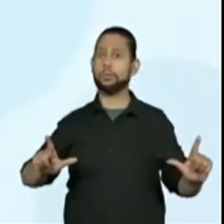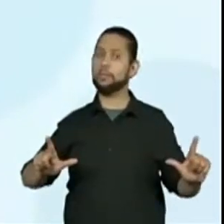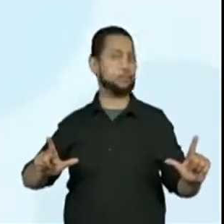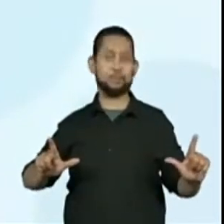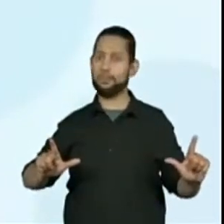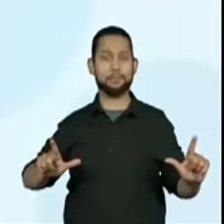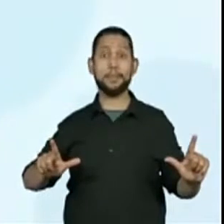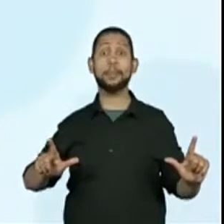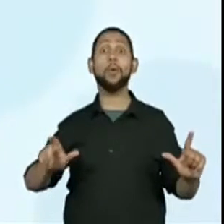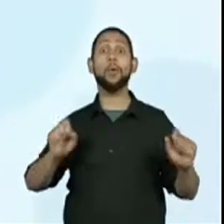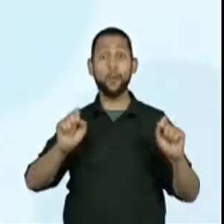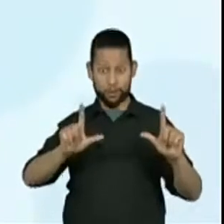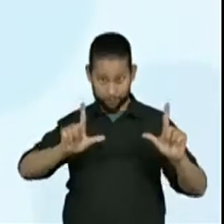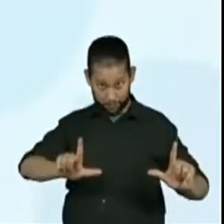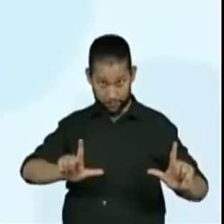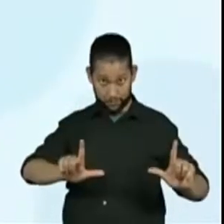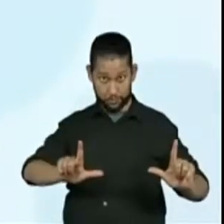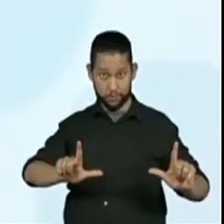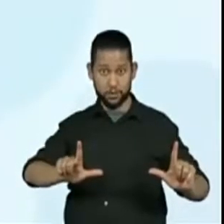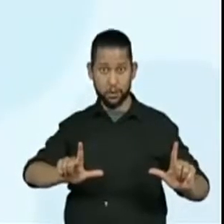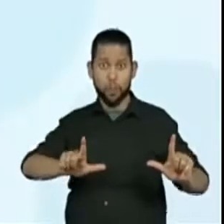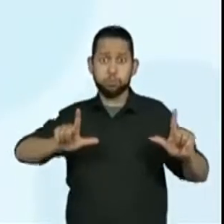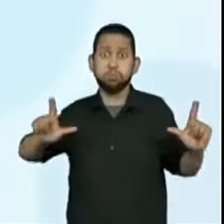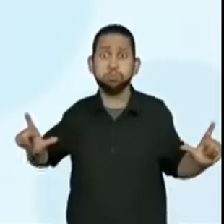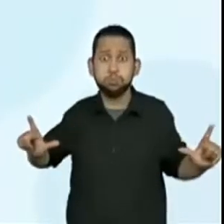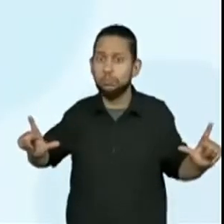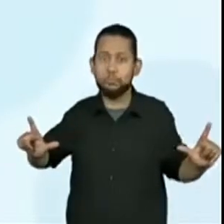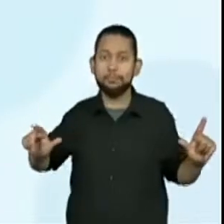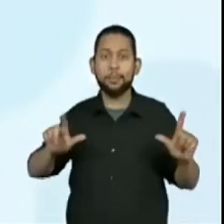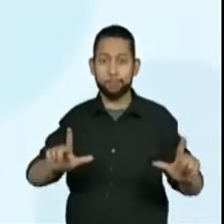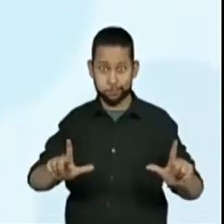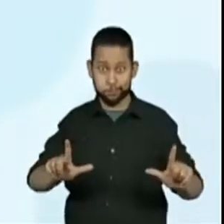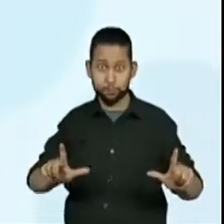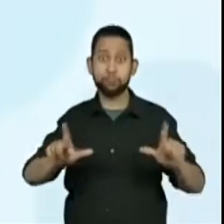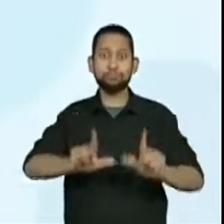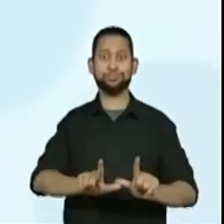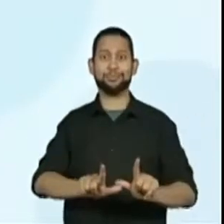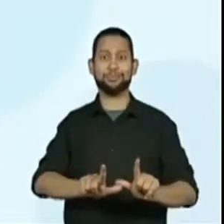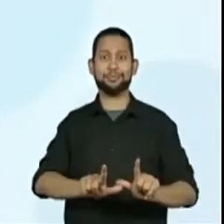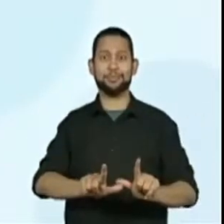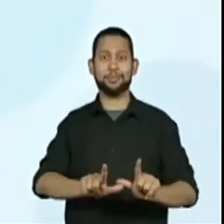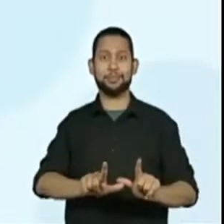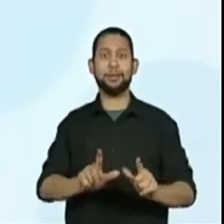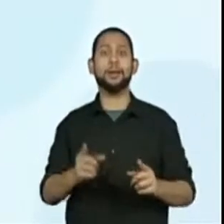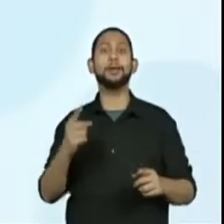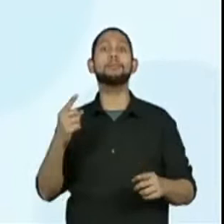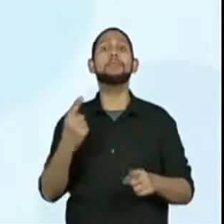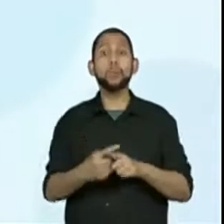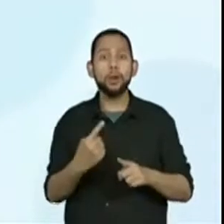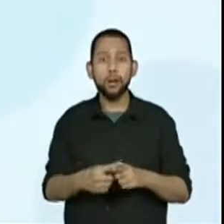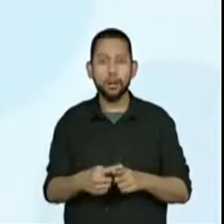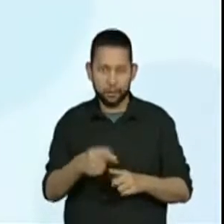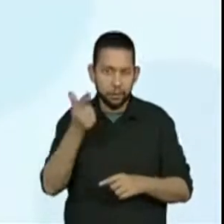a metade, tá bom? Do que ocupou do primeiro desafio lá.